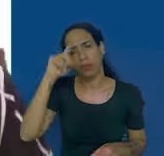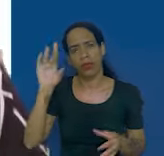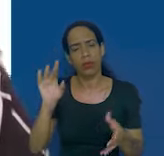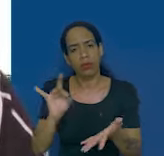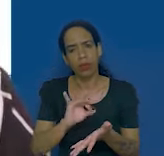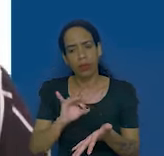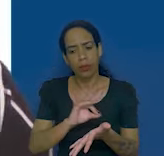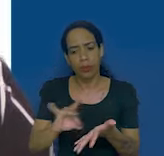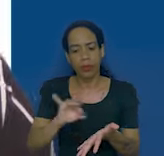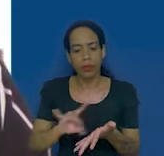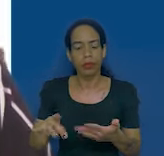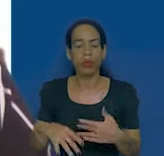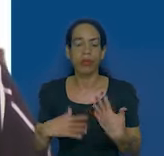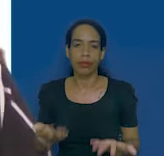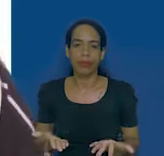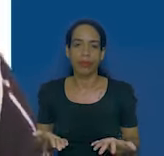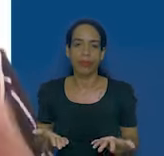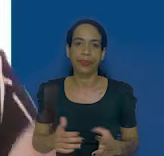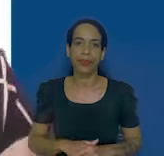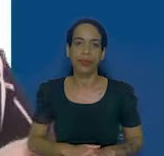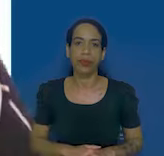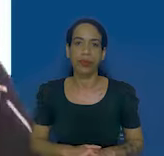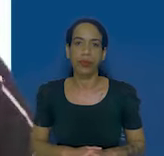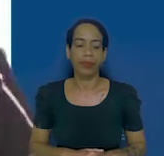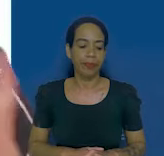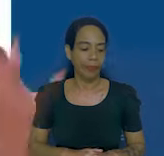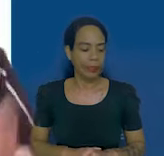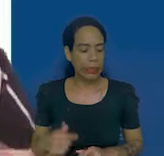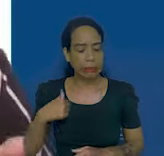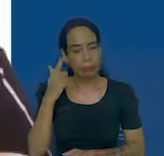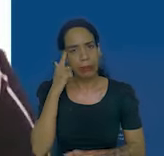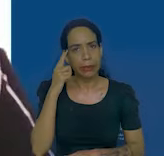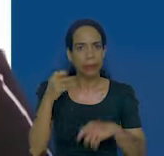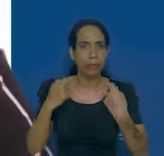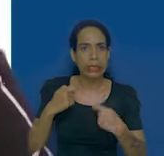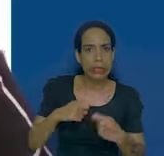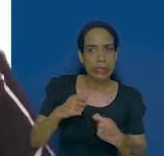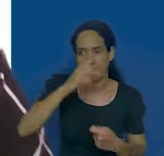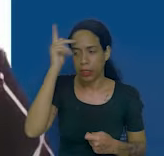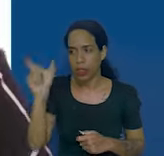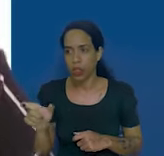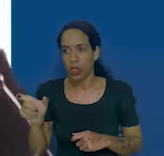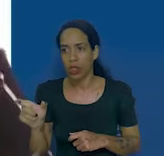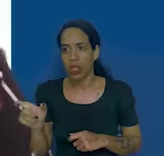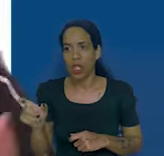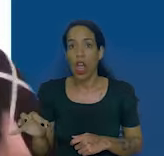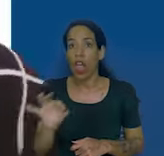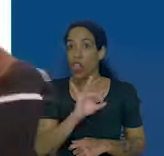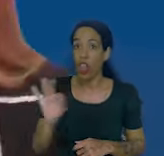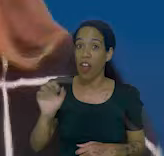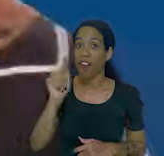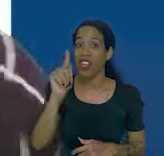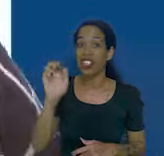de escrever o livro, e aí eu pensei assim, eu preciso de alguém da dita